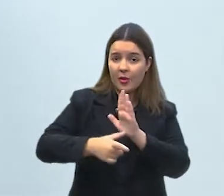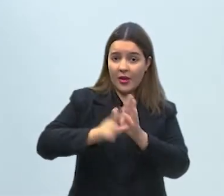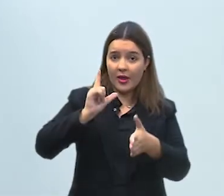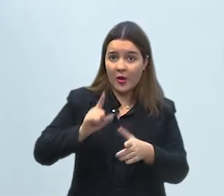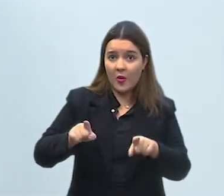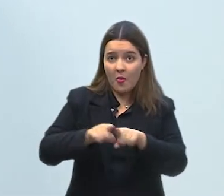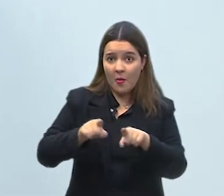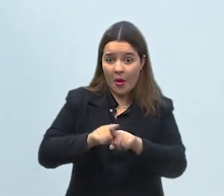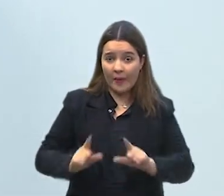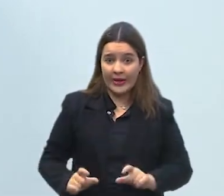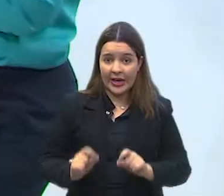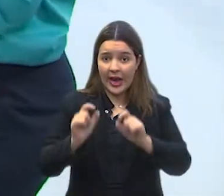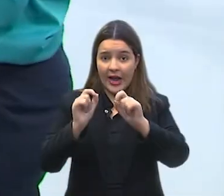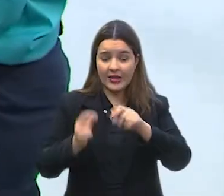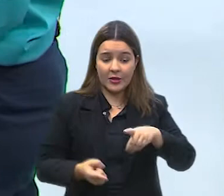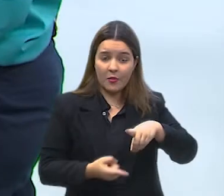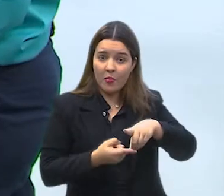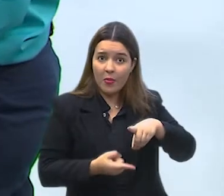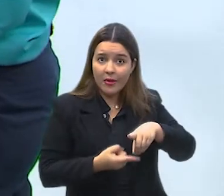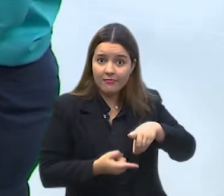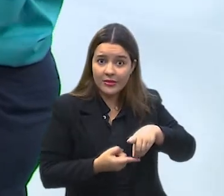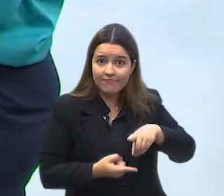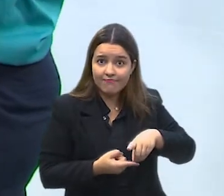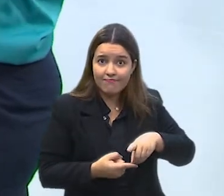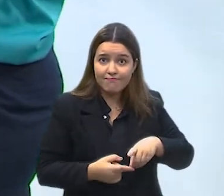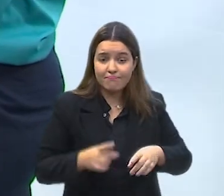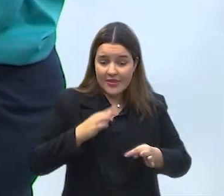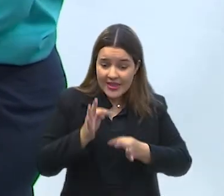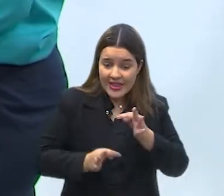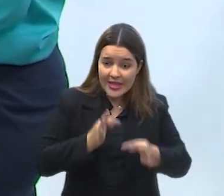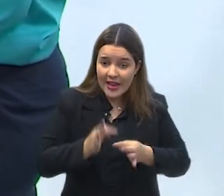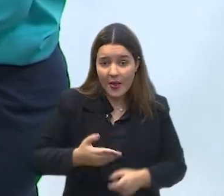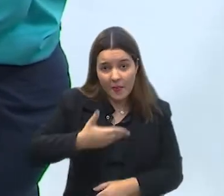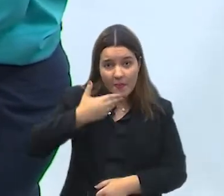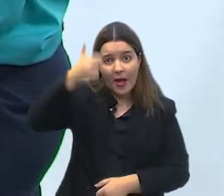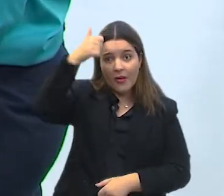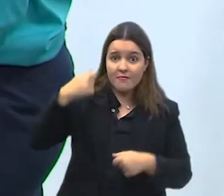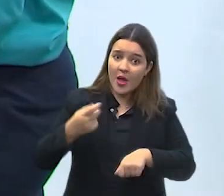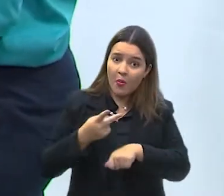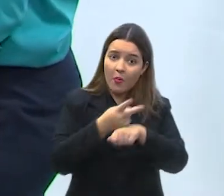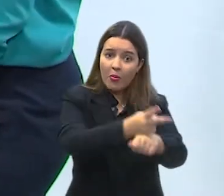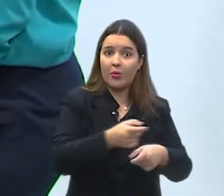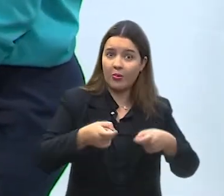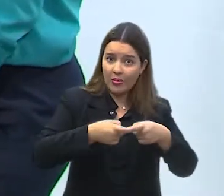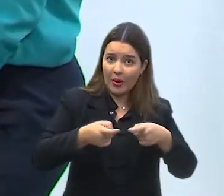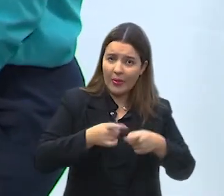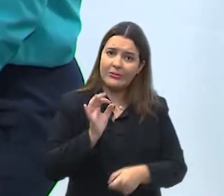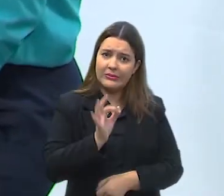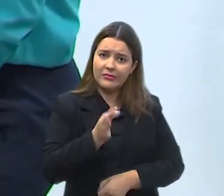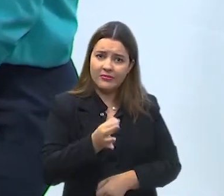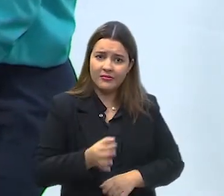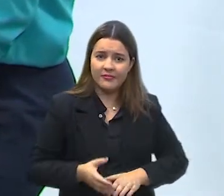caso do câncer de próstata, melhor o tratamento. Então, tem sim que procurar o médico, né?